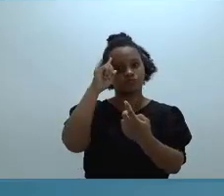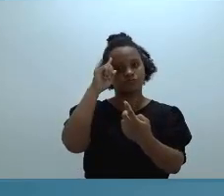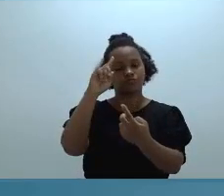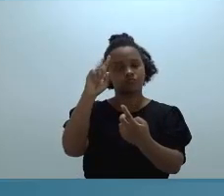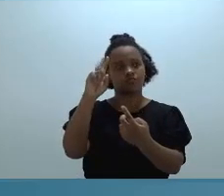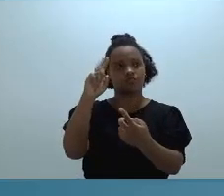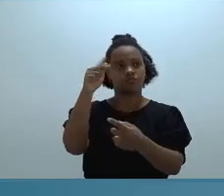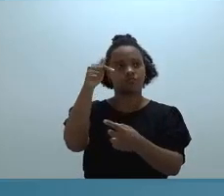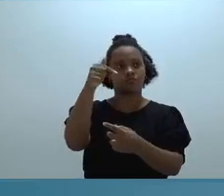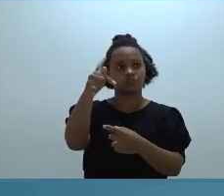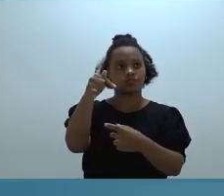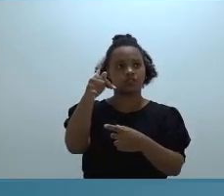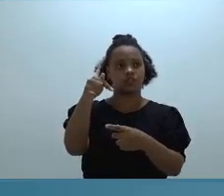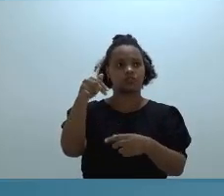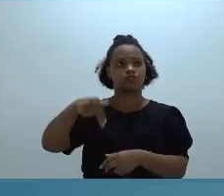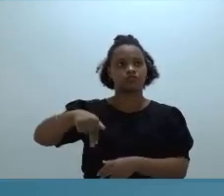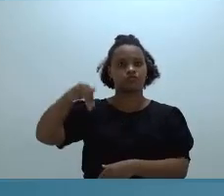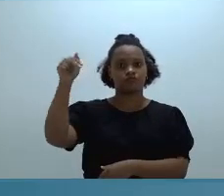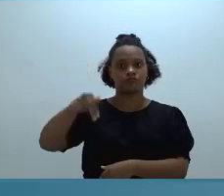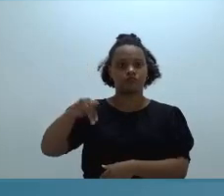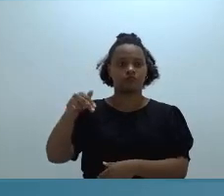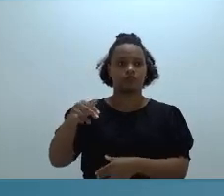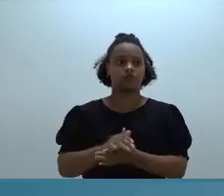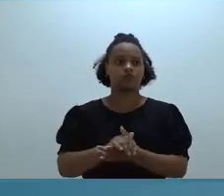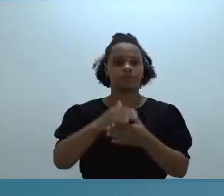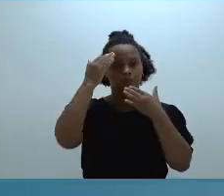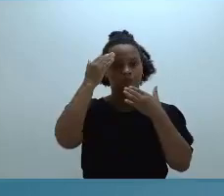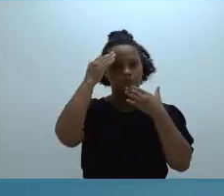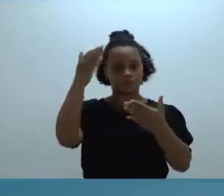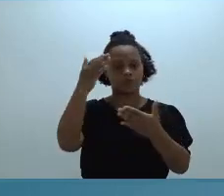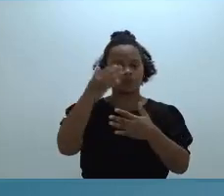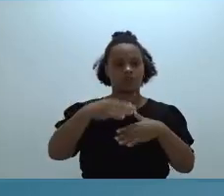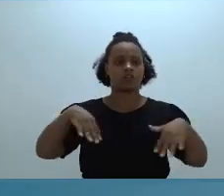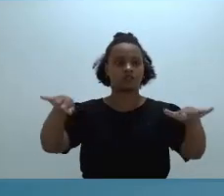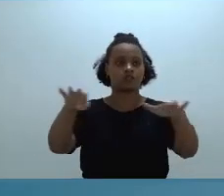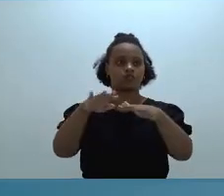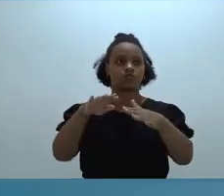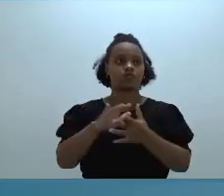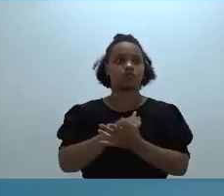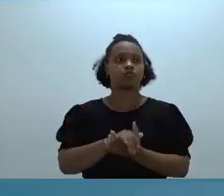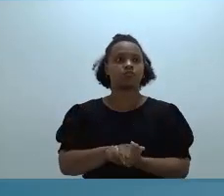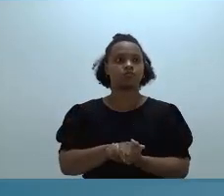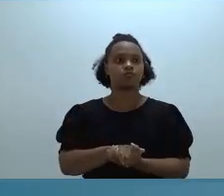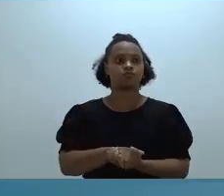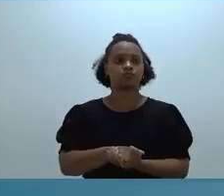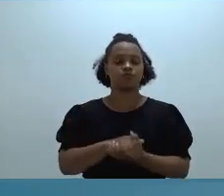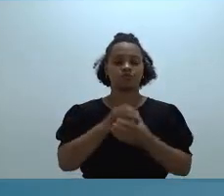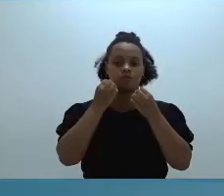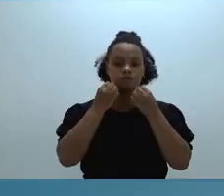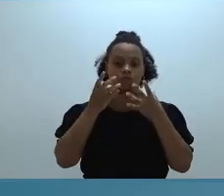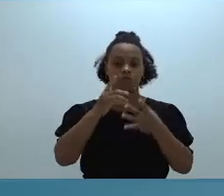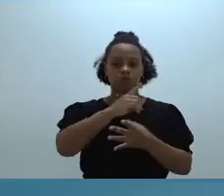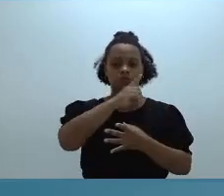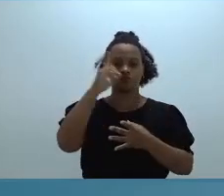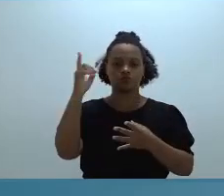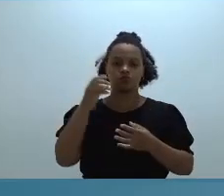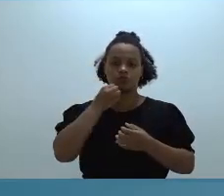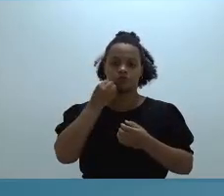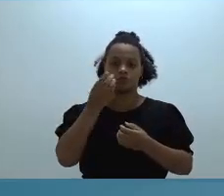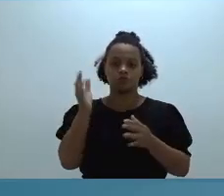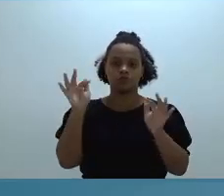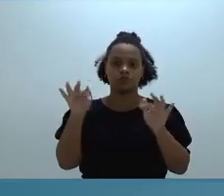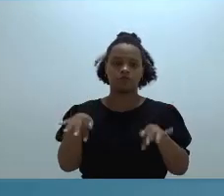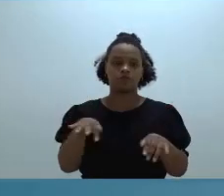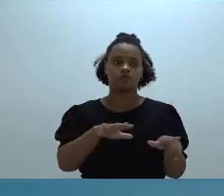7 de novembro. Então, muito obrigado, agradeço a todos. Um bom dia e um bom final de